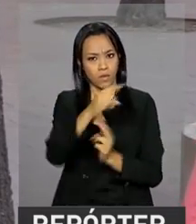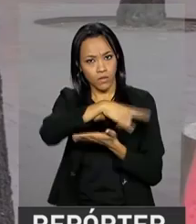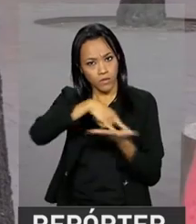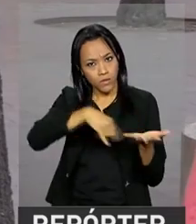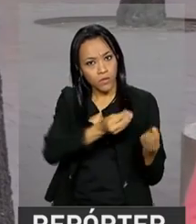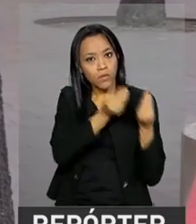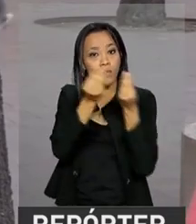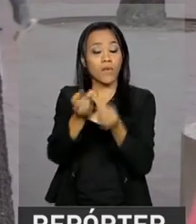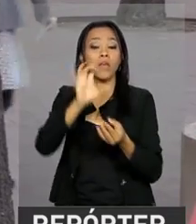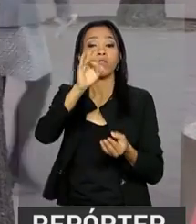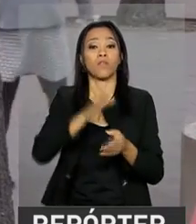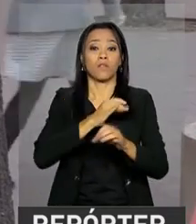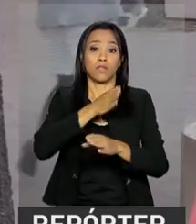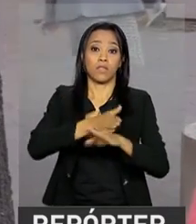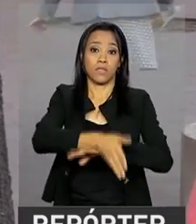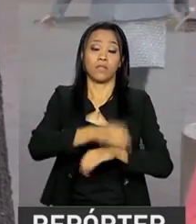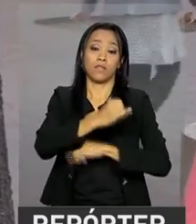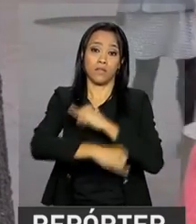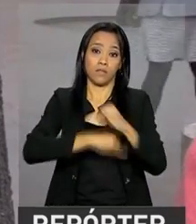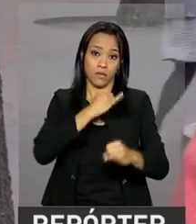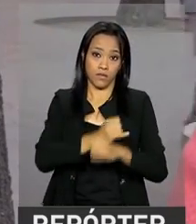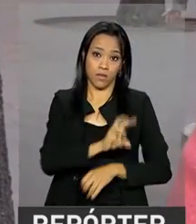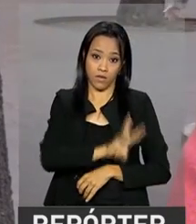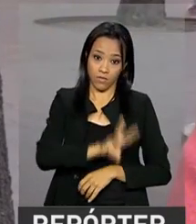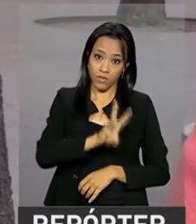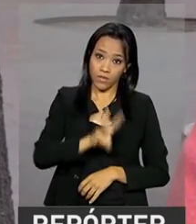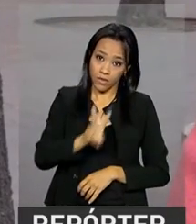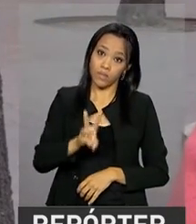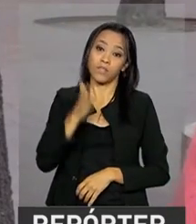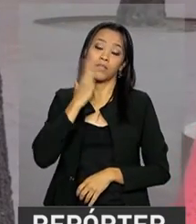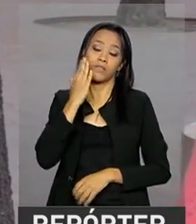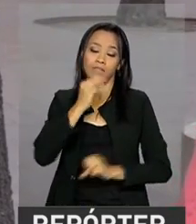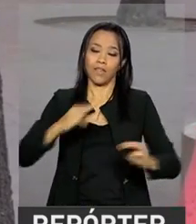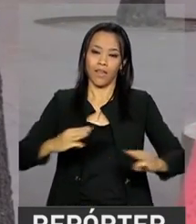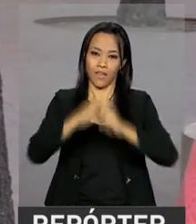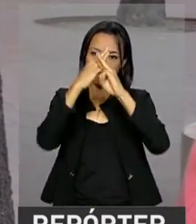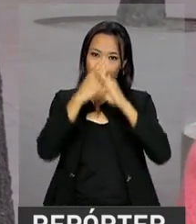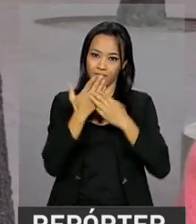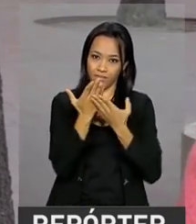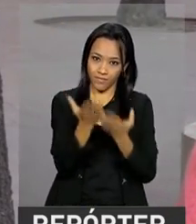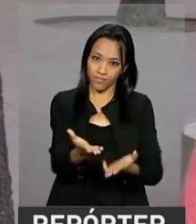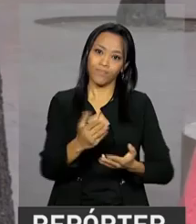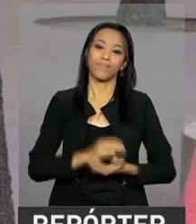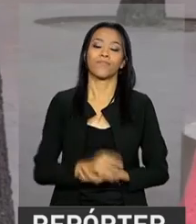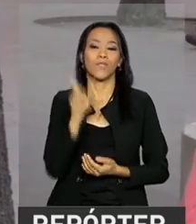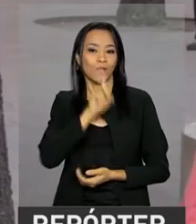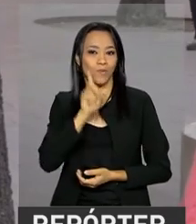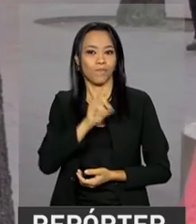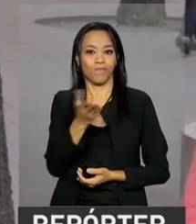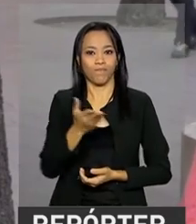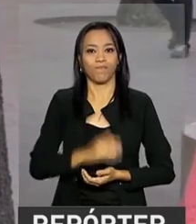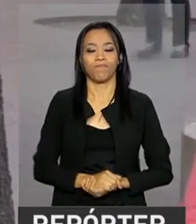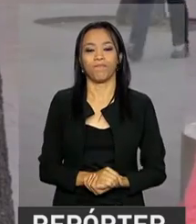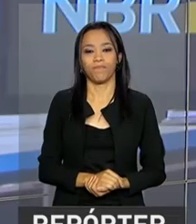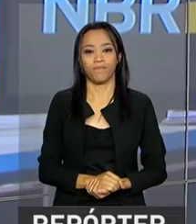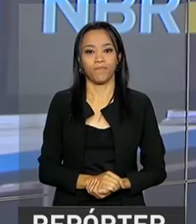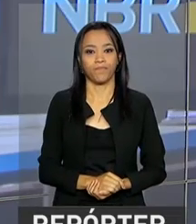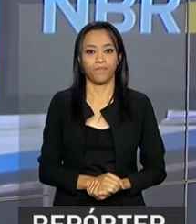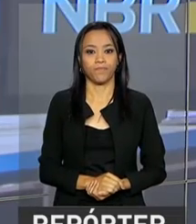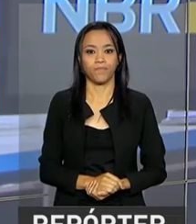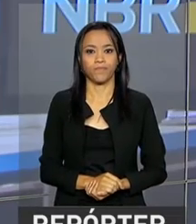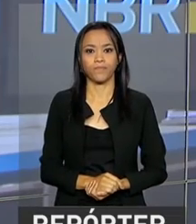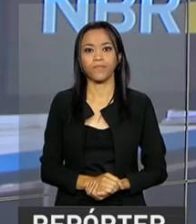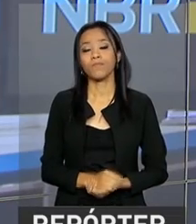basta acessar o site da caixa econômica federal de washington nos estados unidos paula de hoje